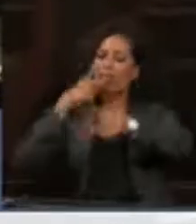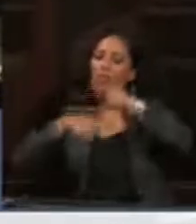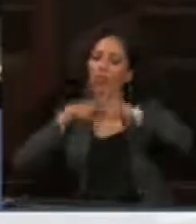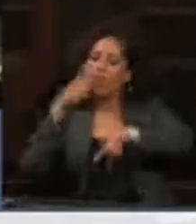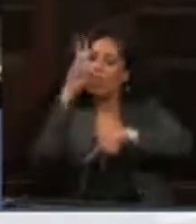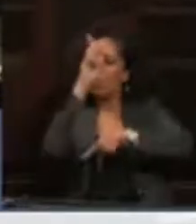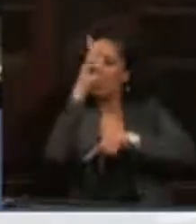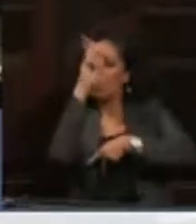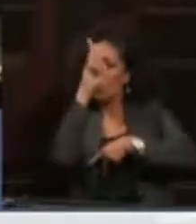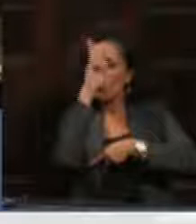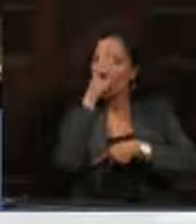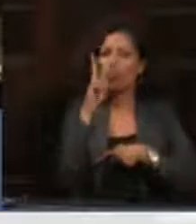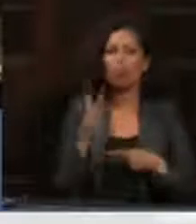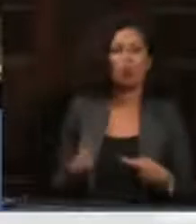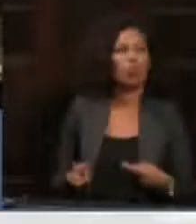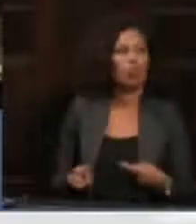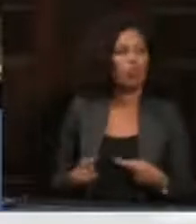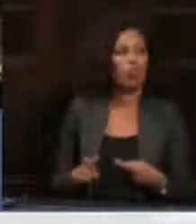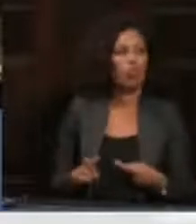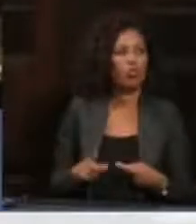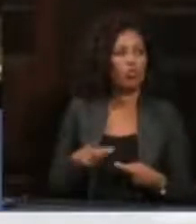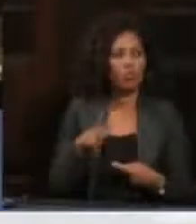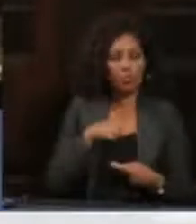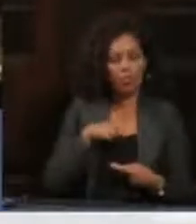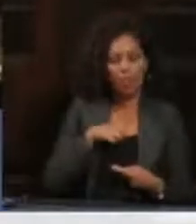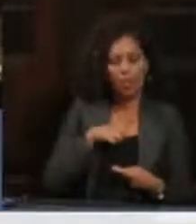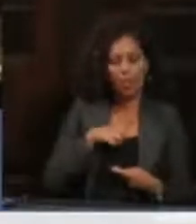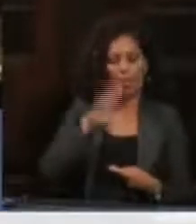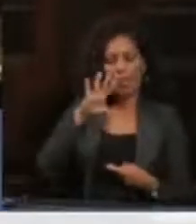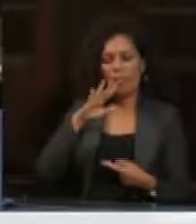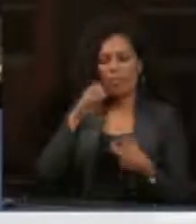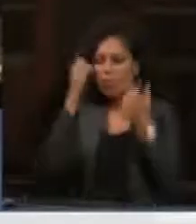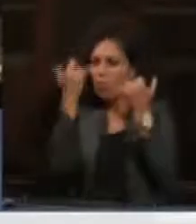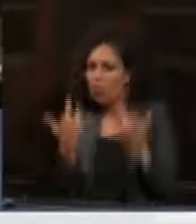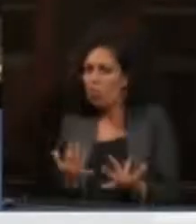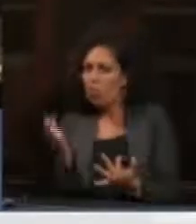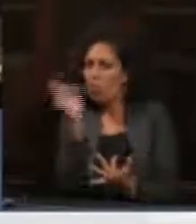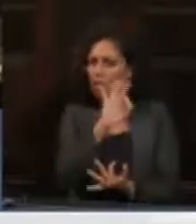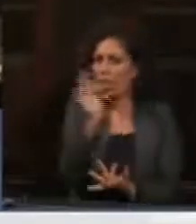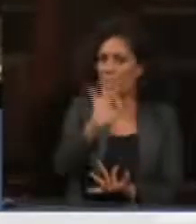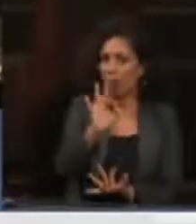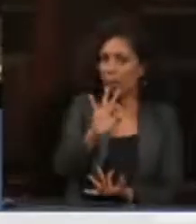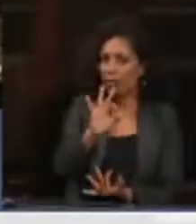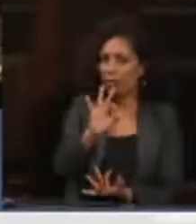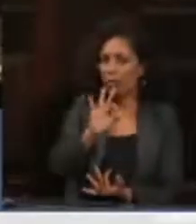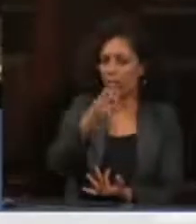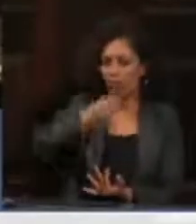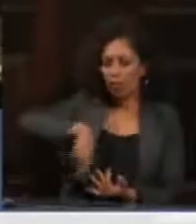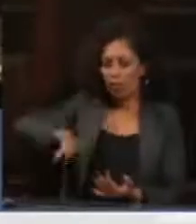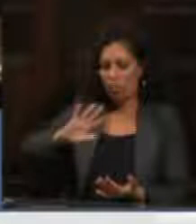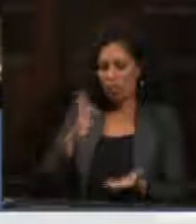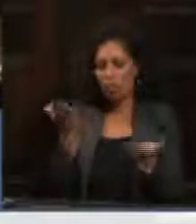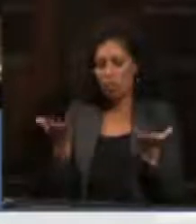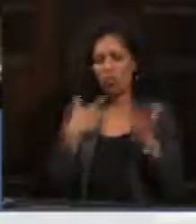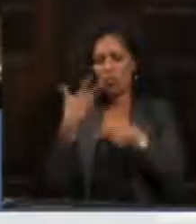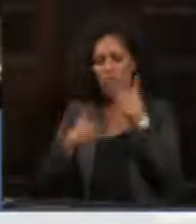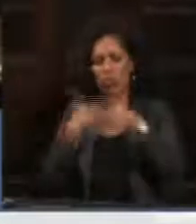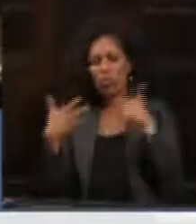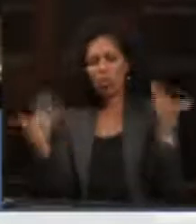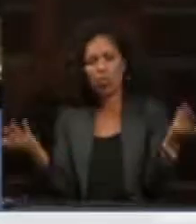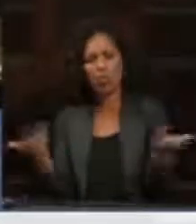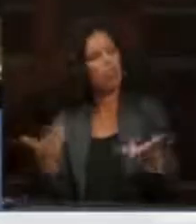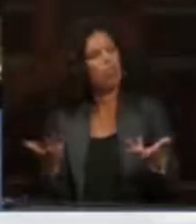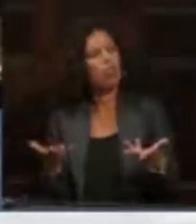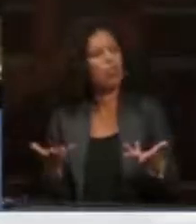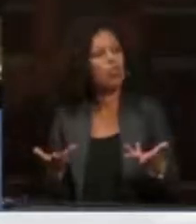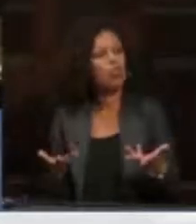história oficial teima em não contar, a gente quer falar hoje de